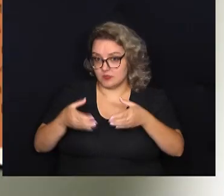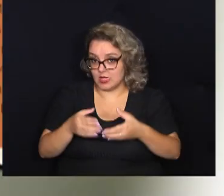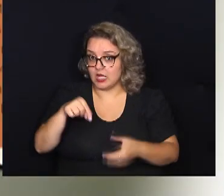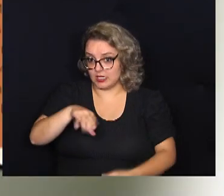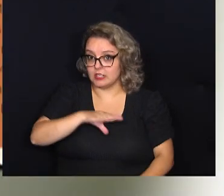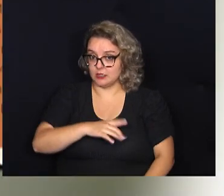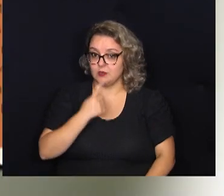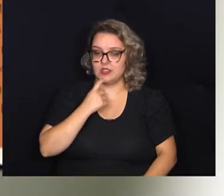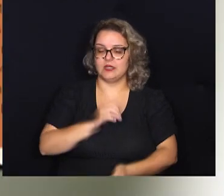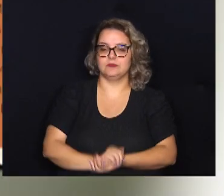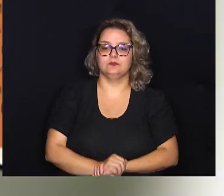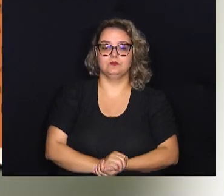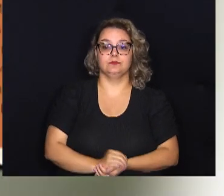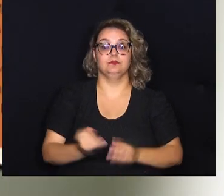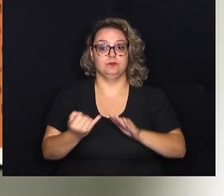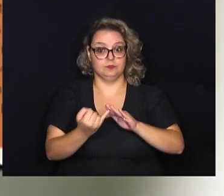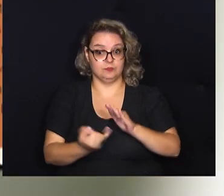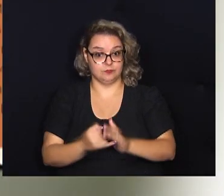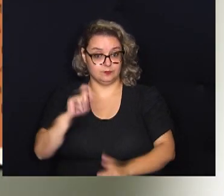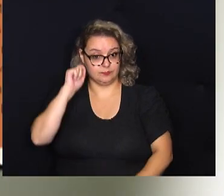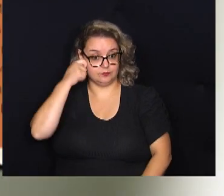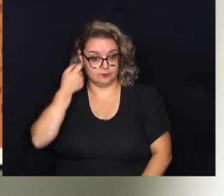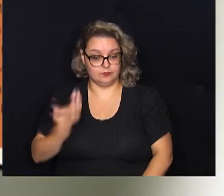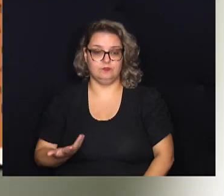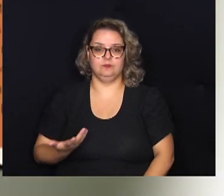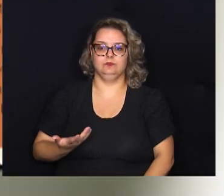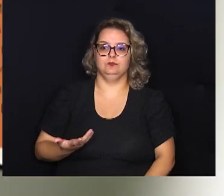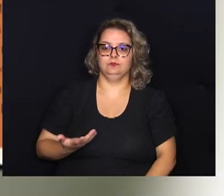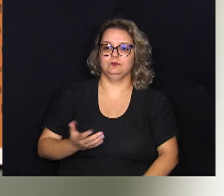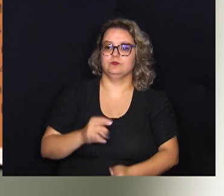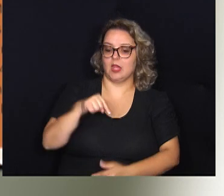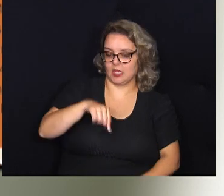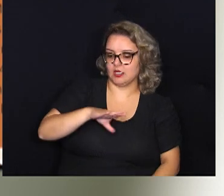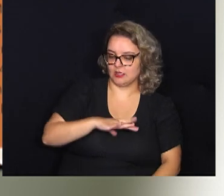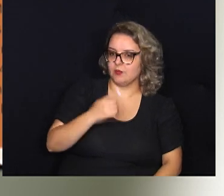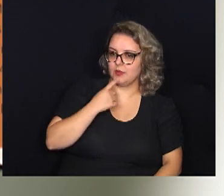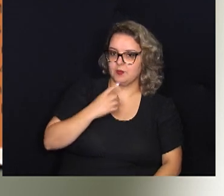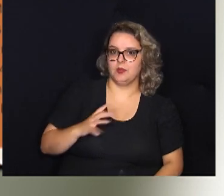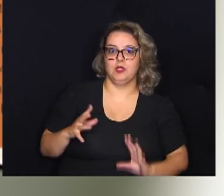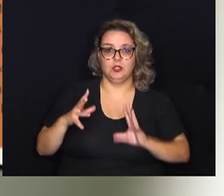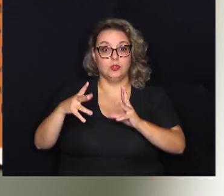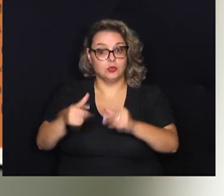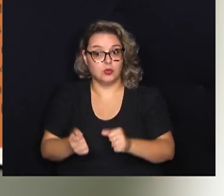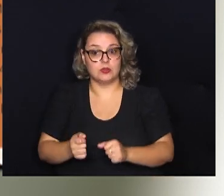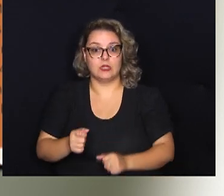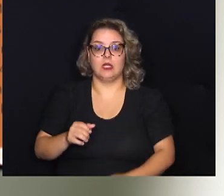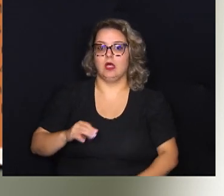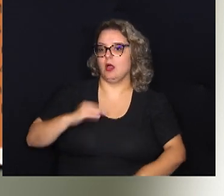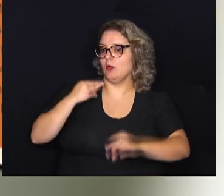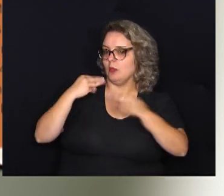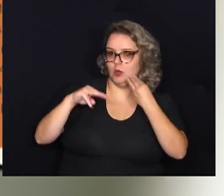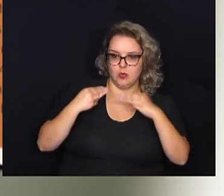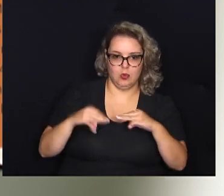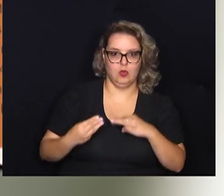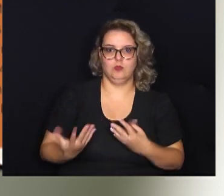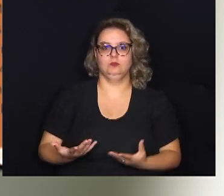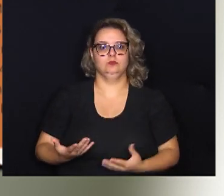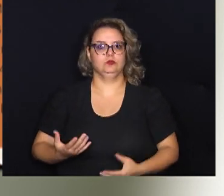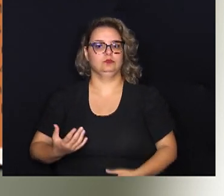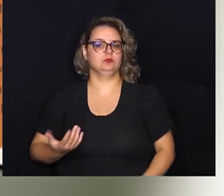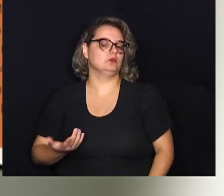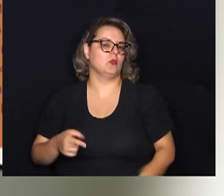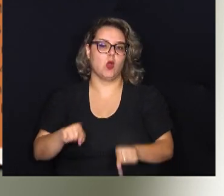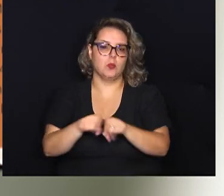Campinas. As entidades negras, não só o Clube Cultural Recreativo Campinas, mas como a Corporação Musical dos Homens de Cor,